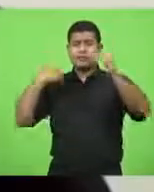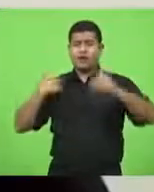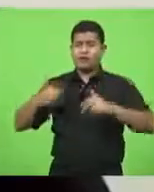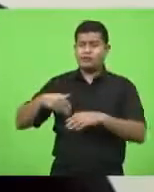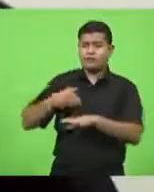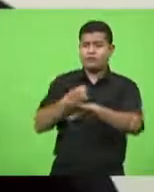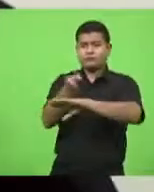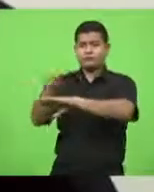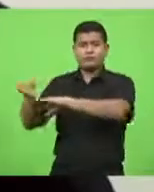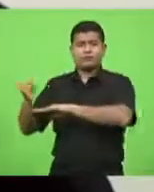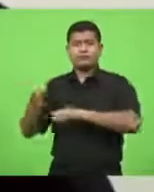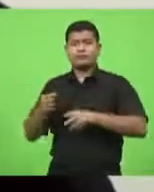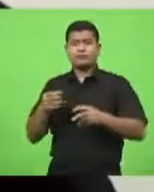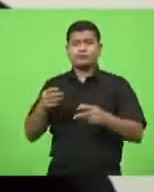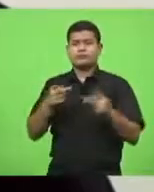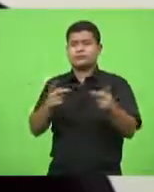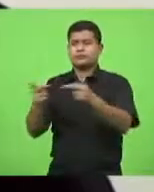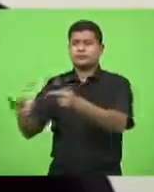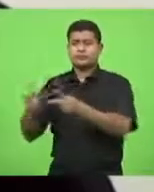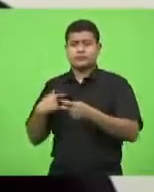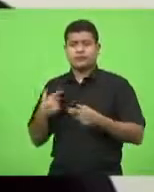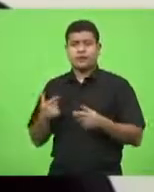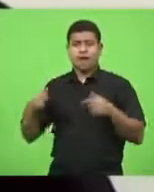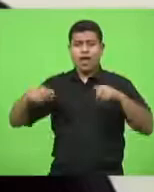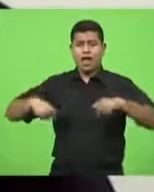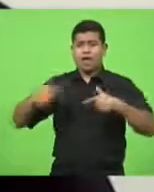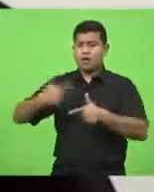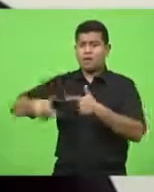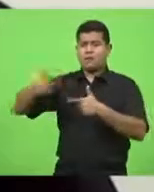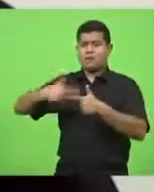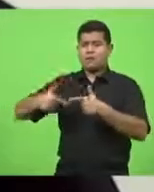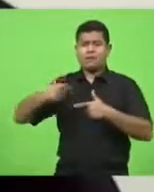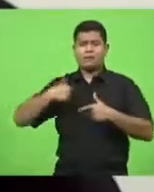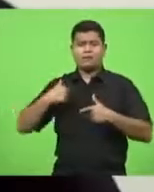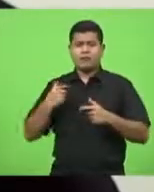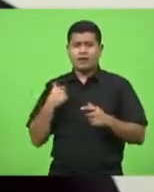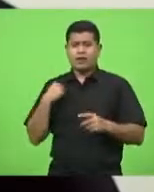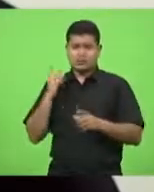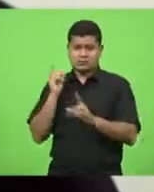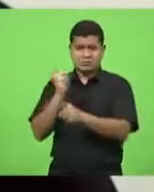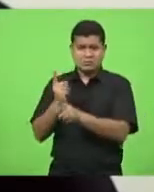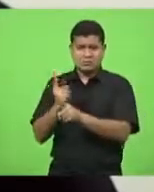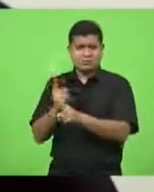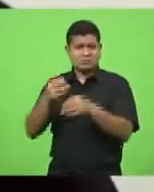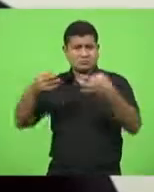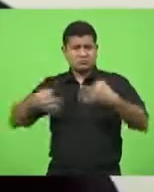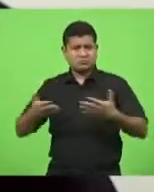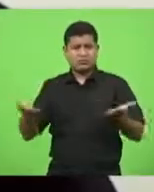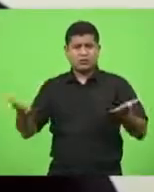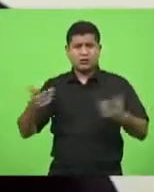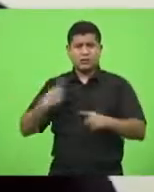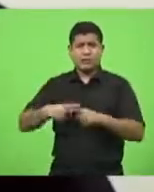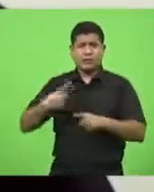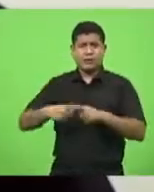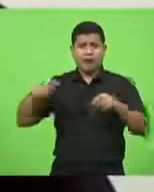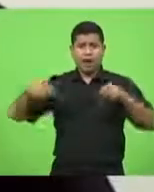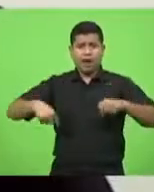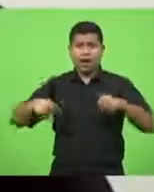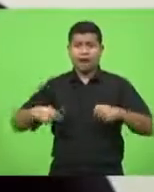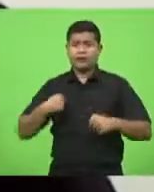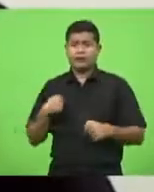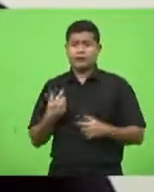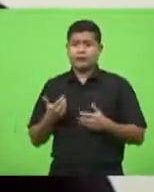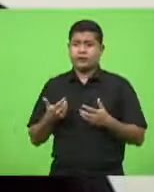circulam e percebem os problemas que existem no Estado. Porque vejam bem, em vez de ficar